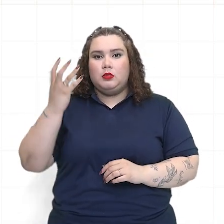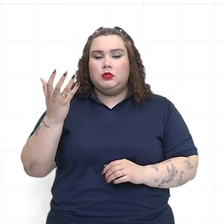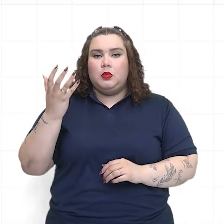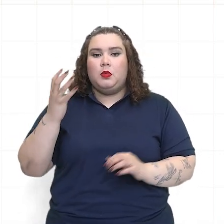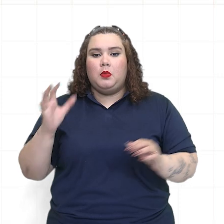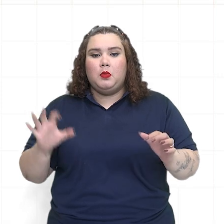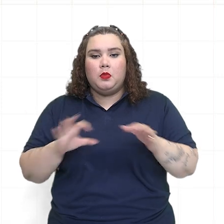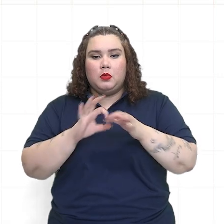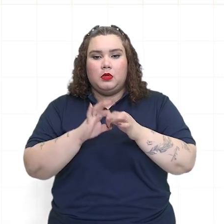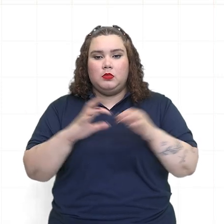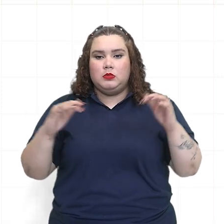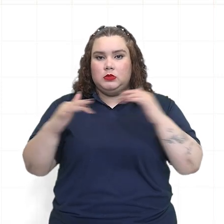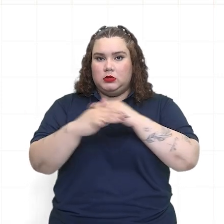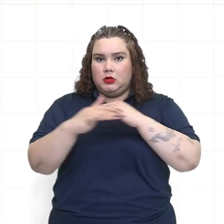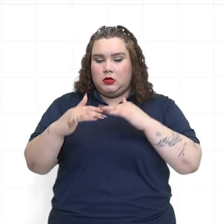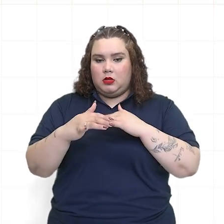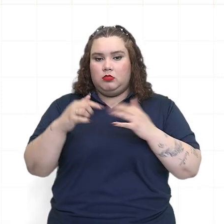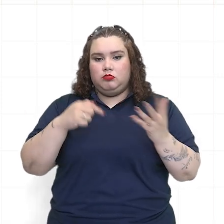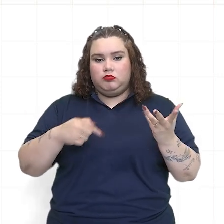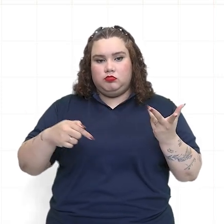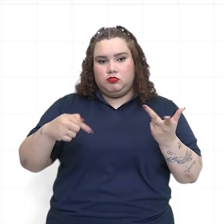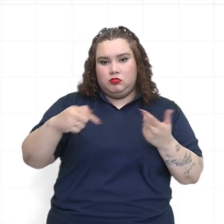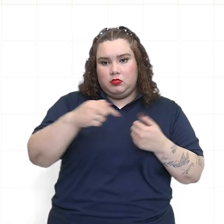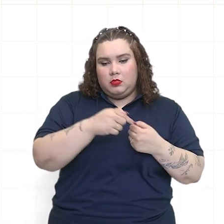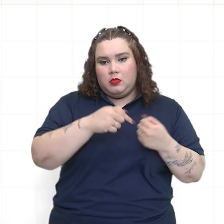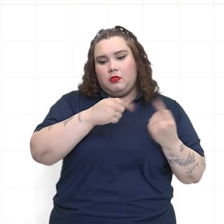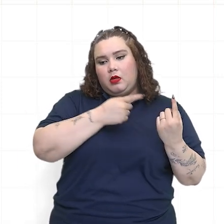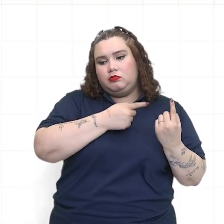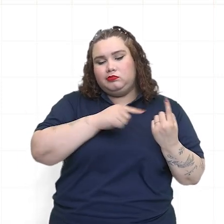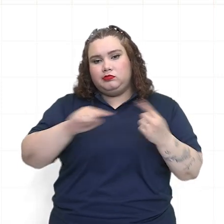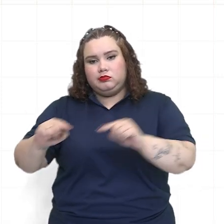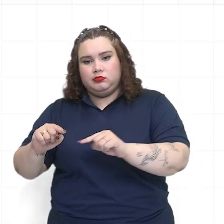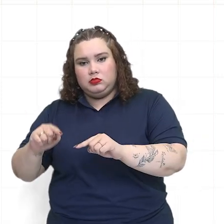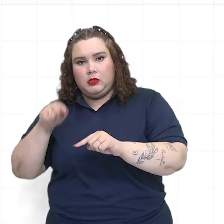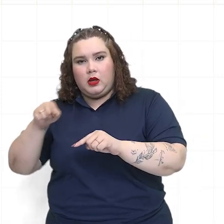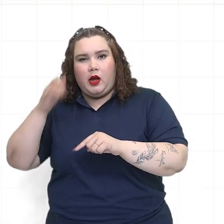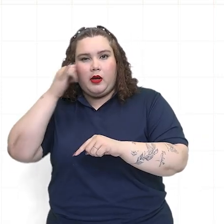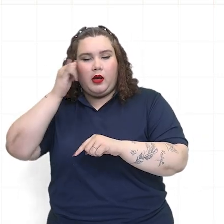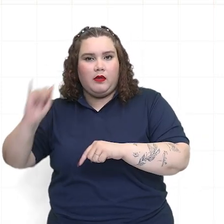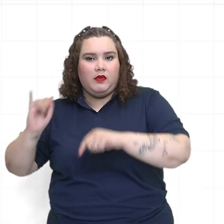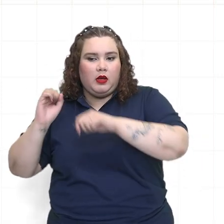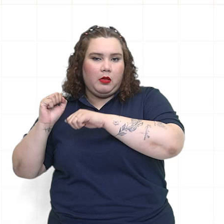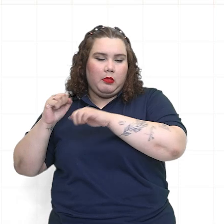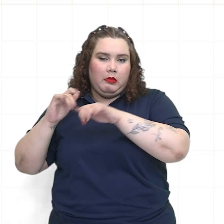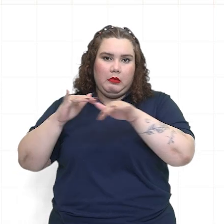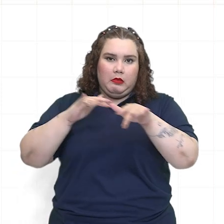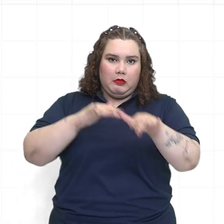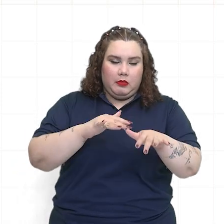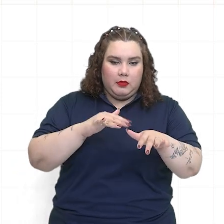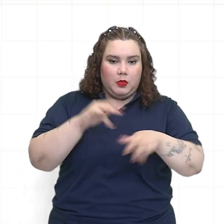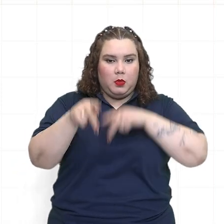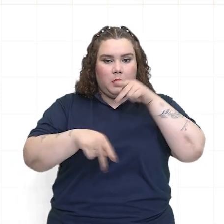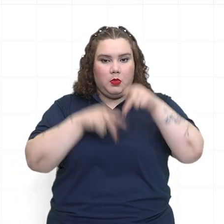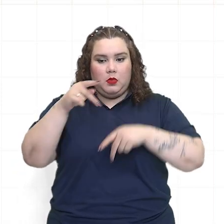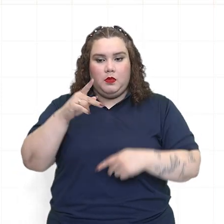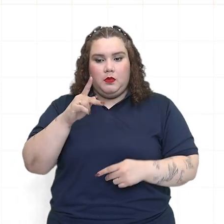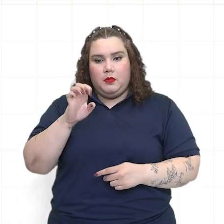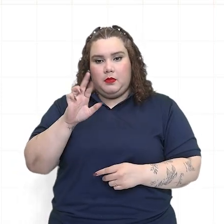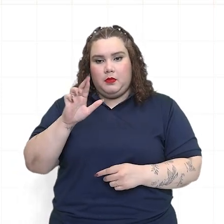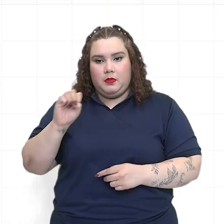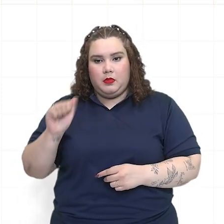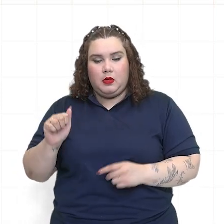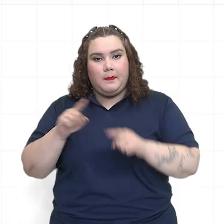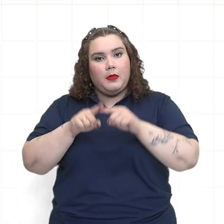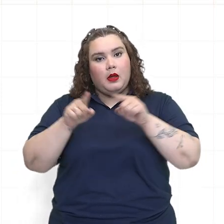união de cidades-estados para derrotar essa invasão, né, persa.